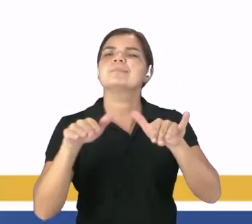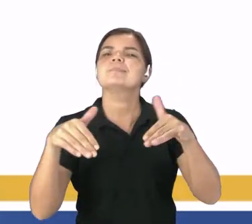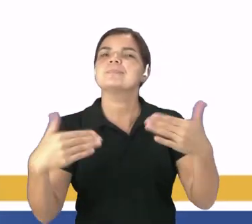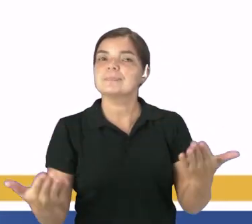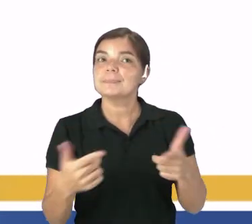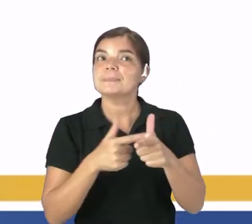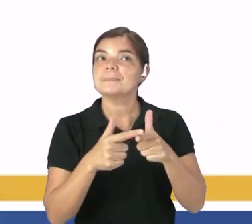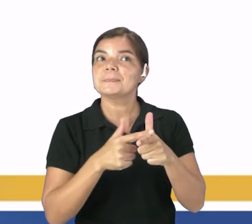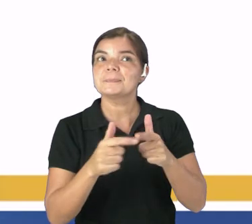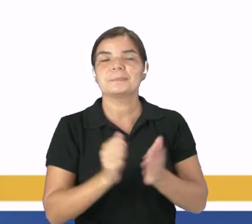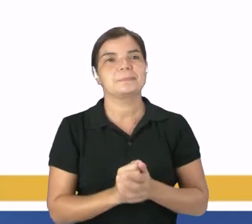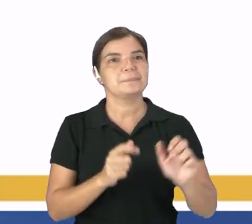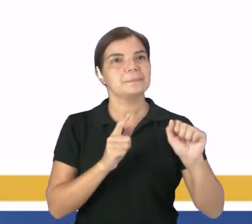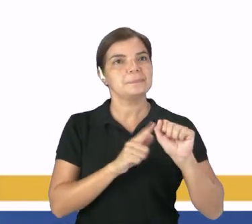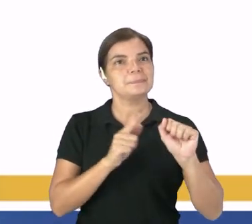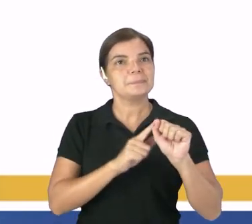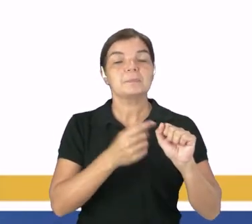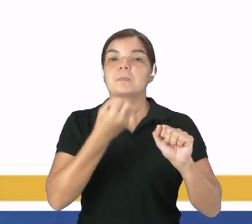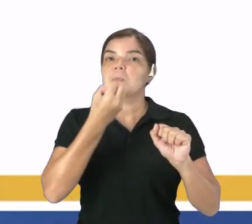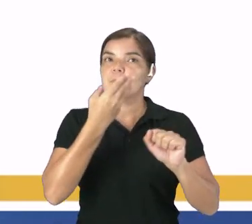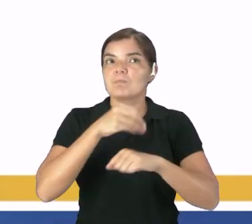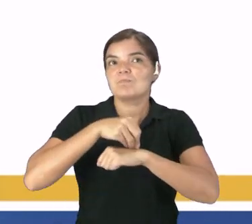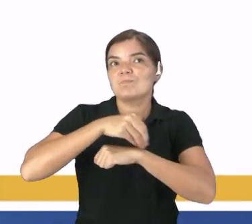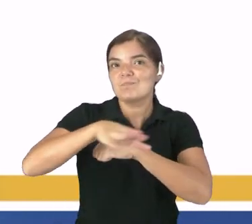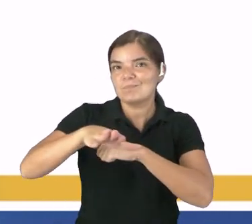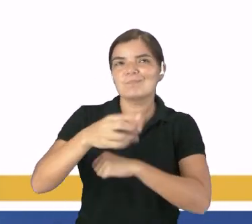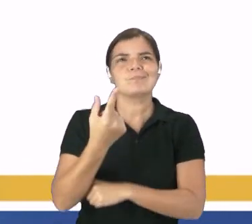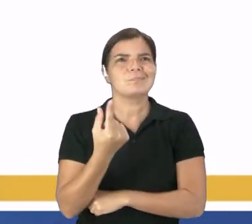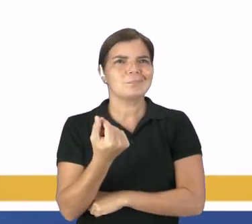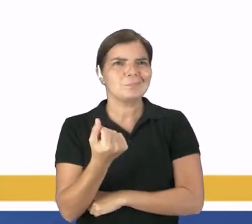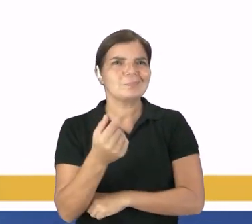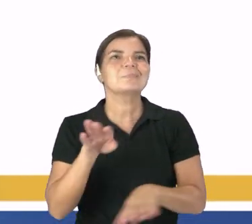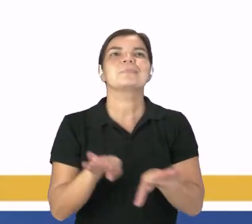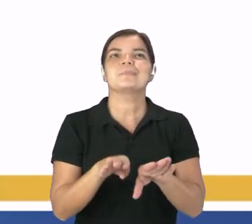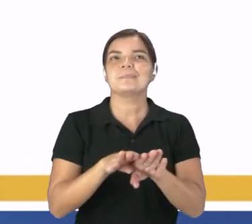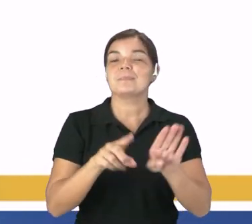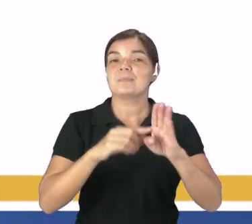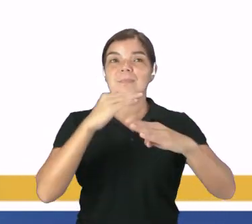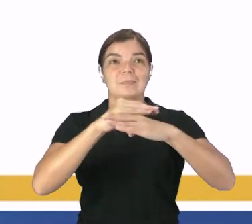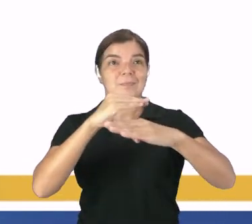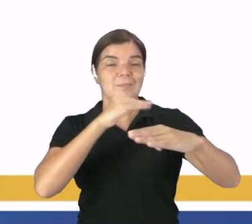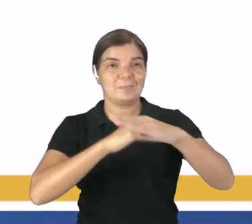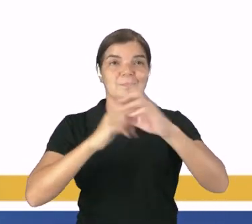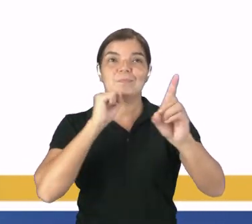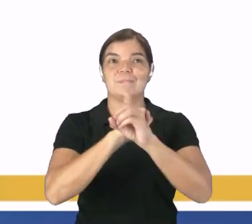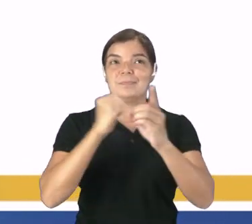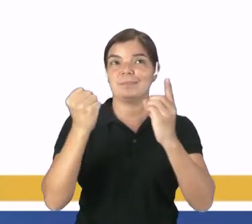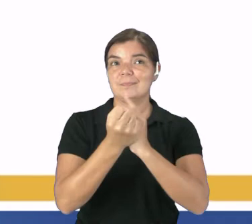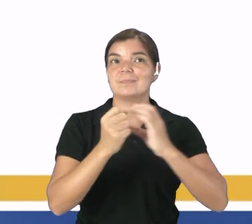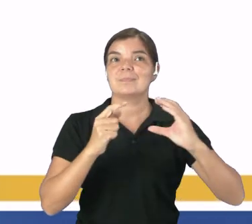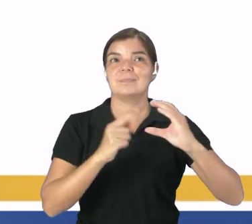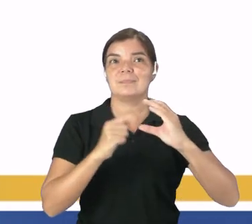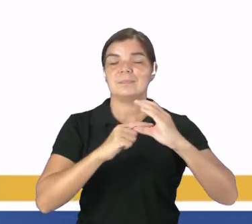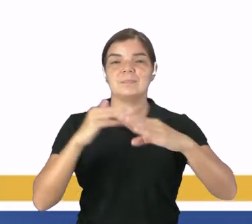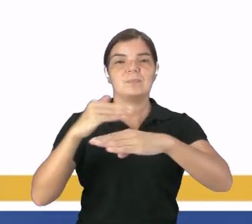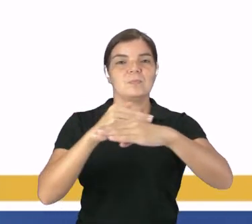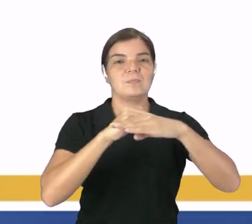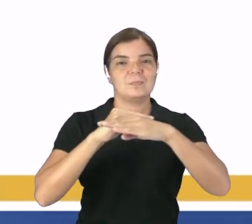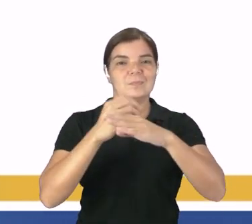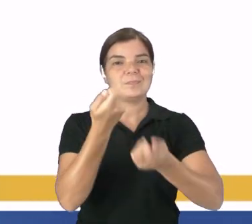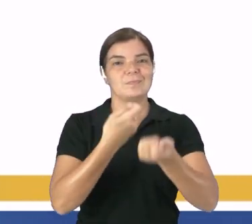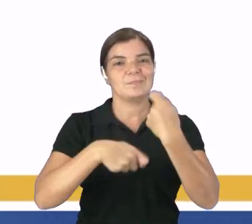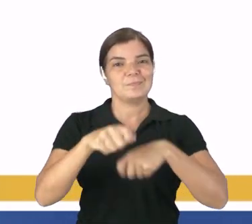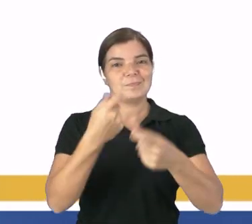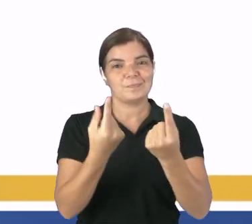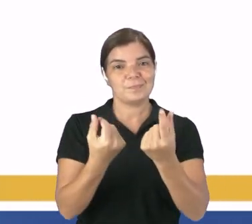Podemos apontar como um desses efeitos. Alternativa A, a boa distribuição de renda. Alternativa B, a desigualdade social. Ou